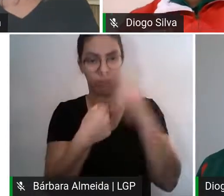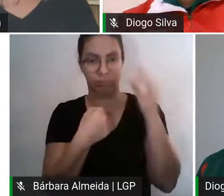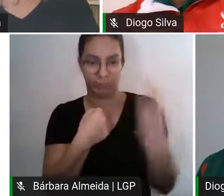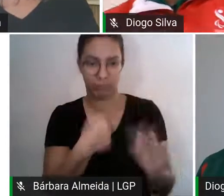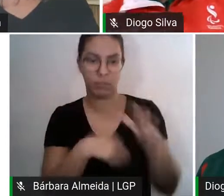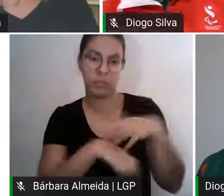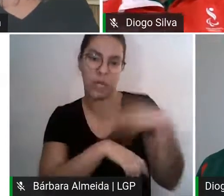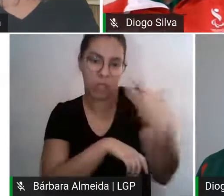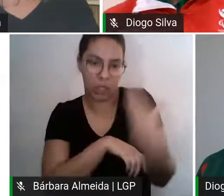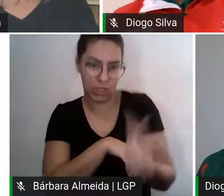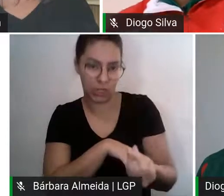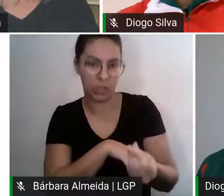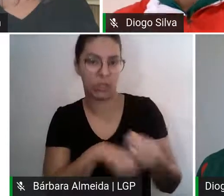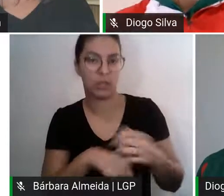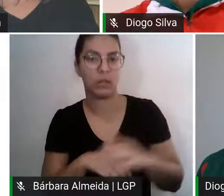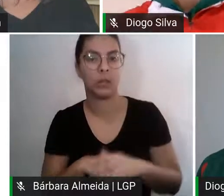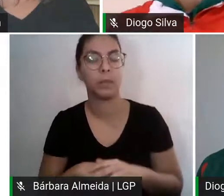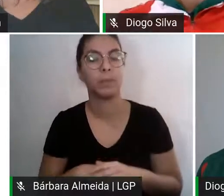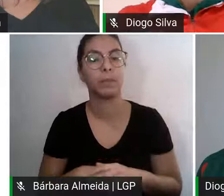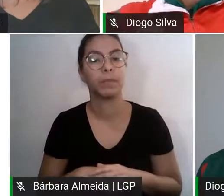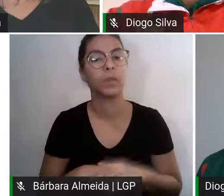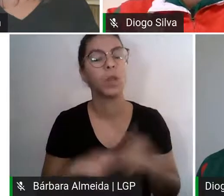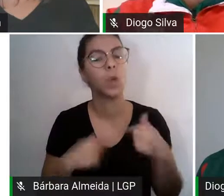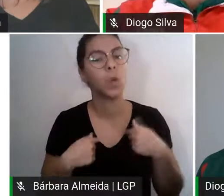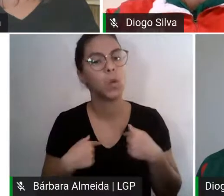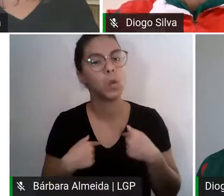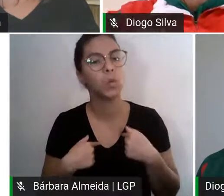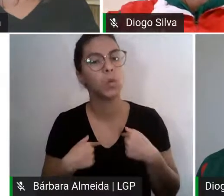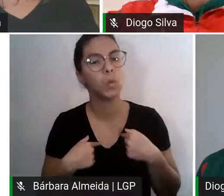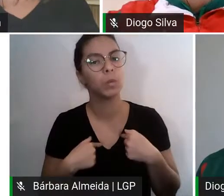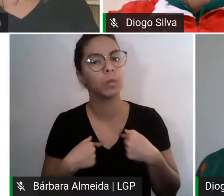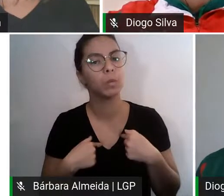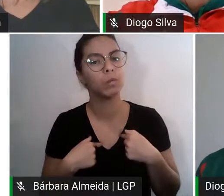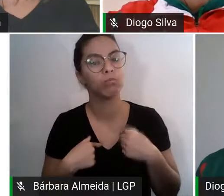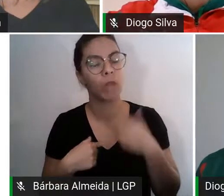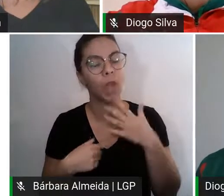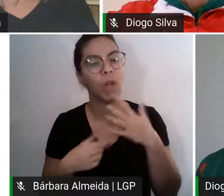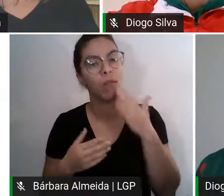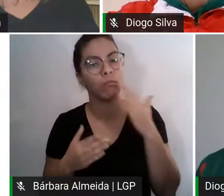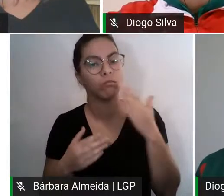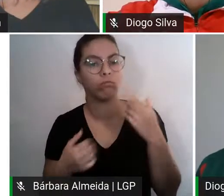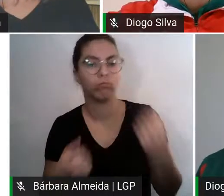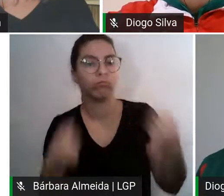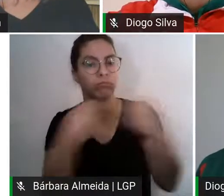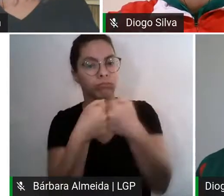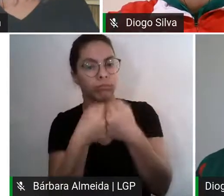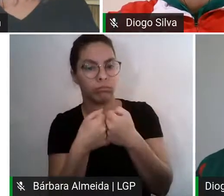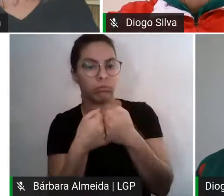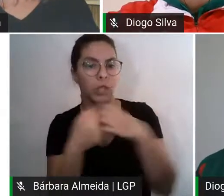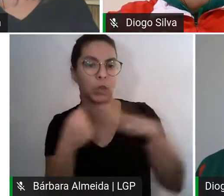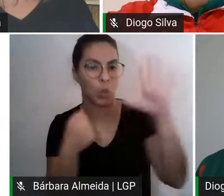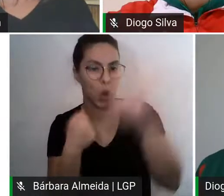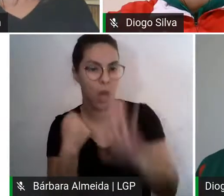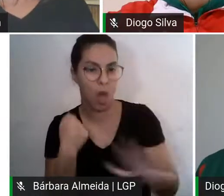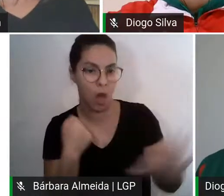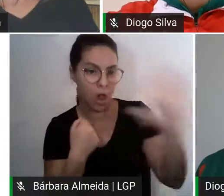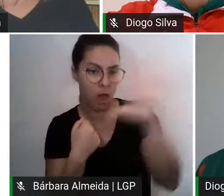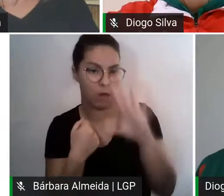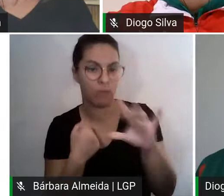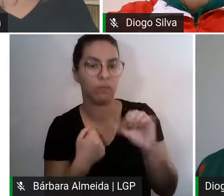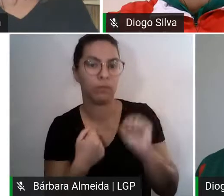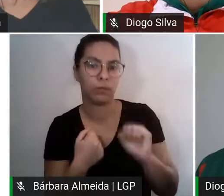que vi uma prova nacional que se realizou cá em Montemor, na pista do Centro de Alto